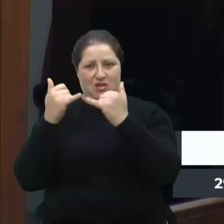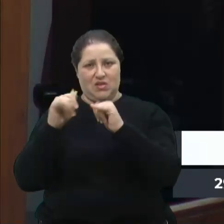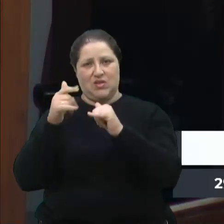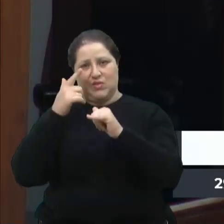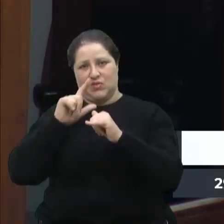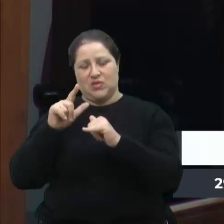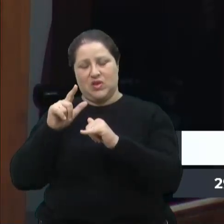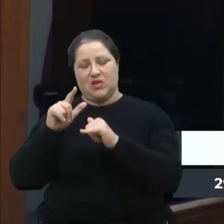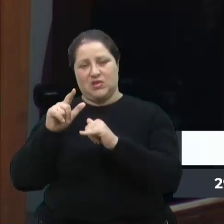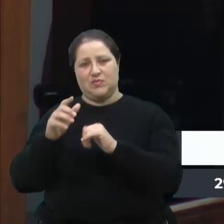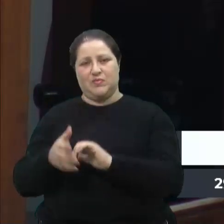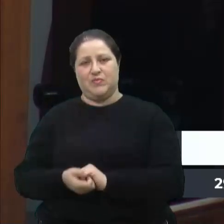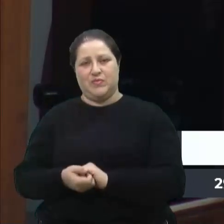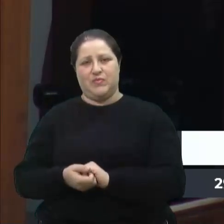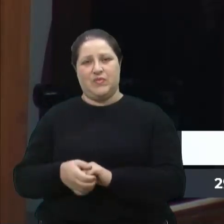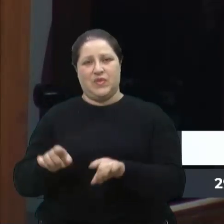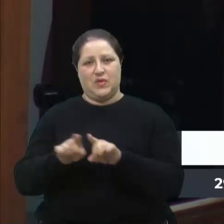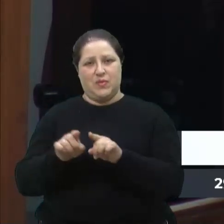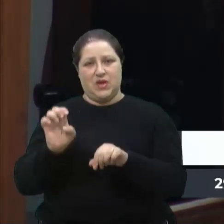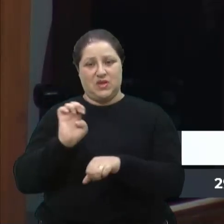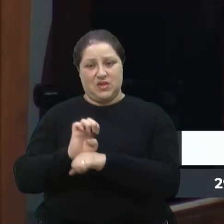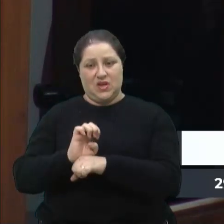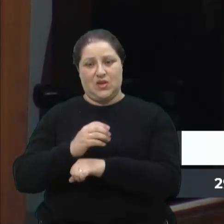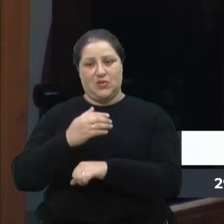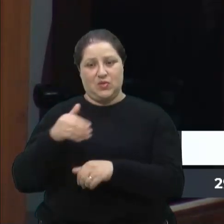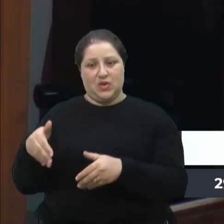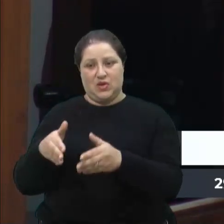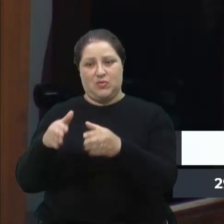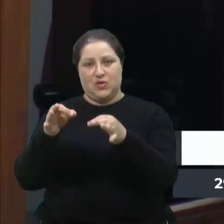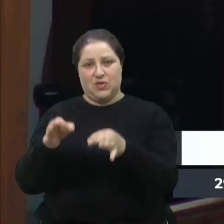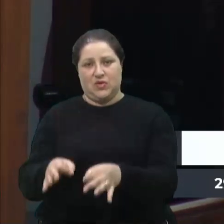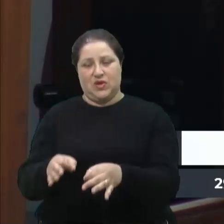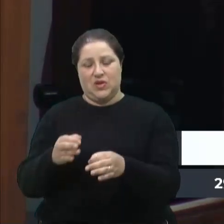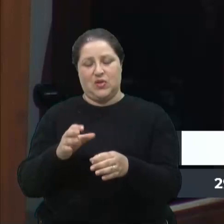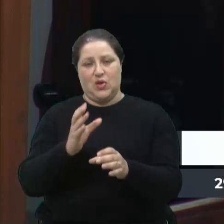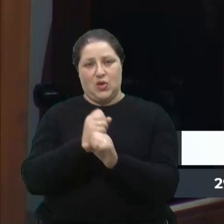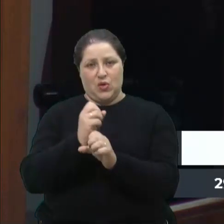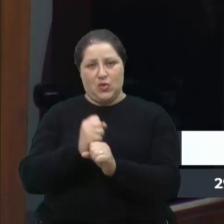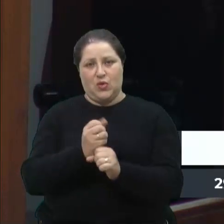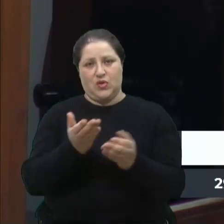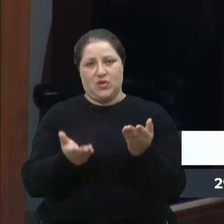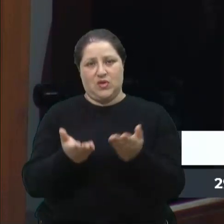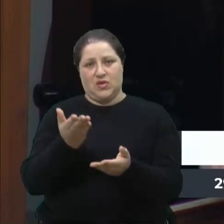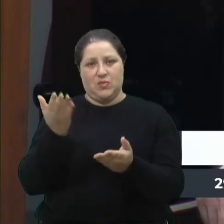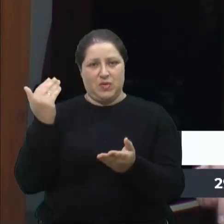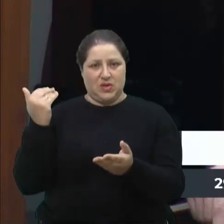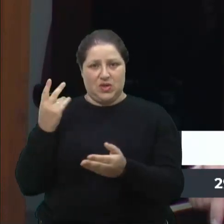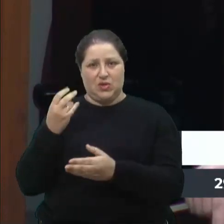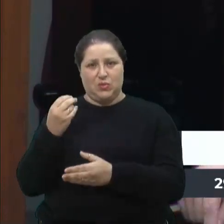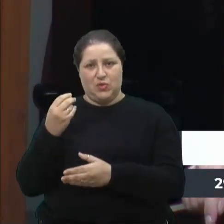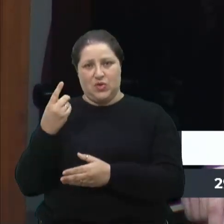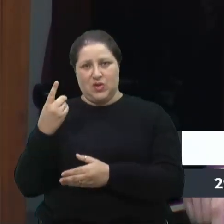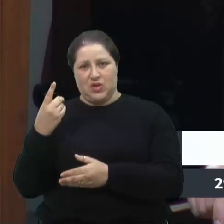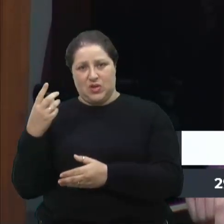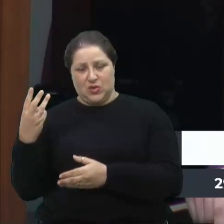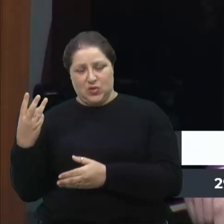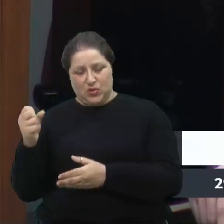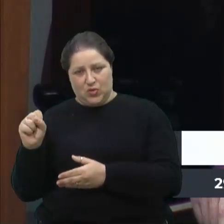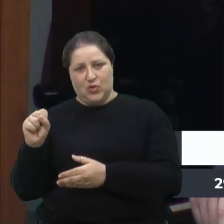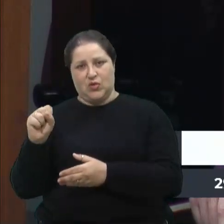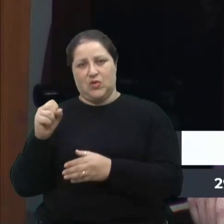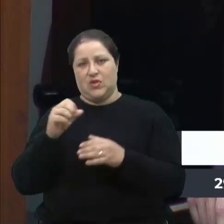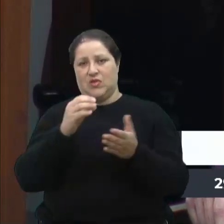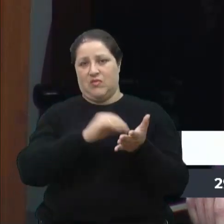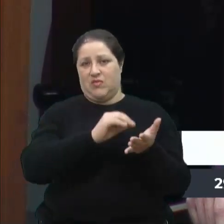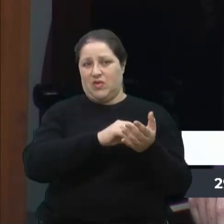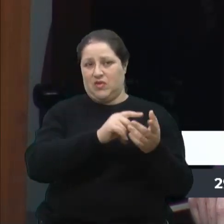certo. Equilíbrio das contas. Em 2018, tinha o déficit de 11,2 bilhões. Agora, em 2022, o governo Zema fez